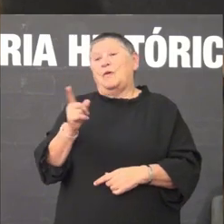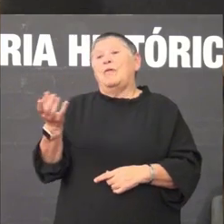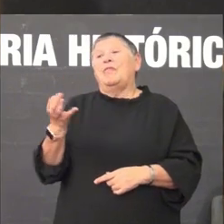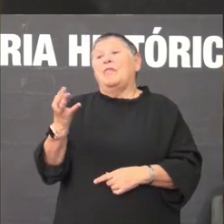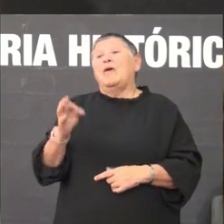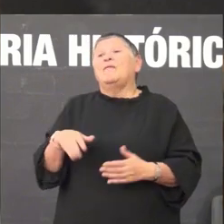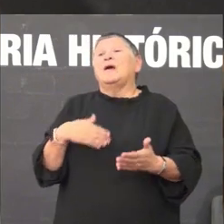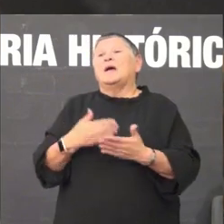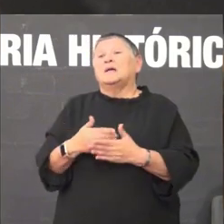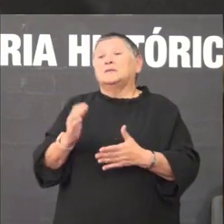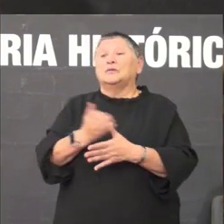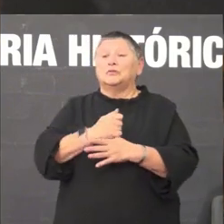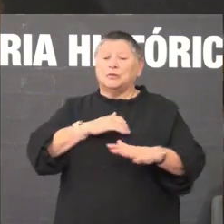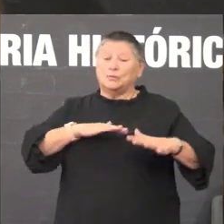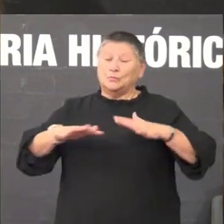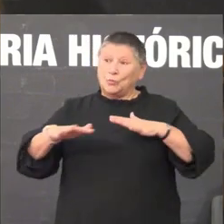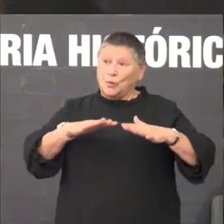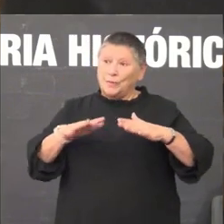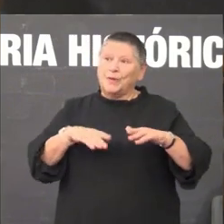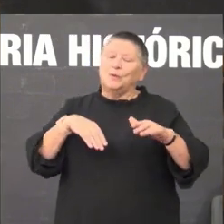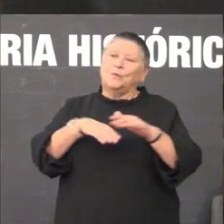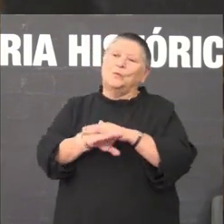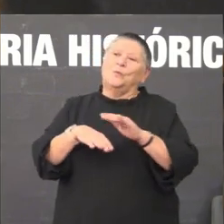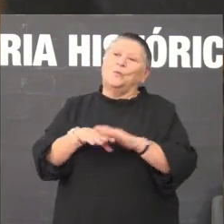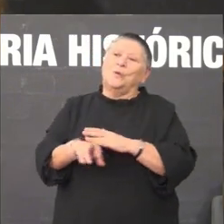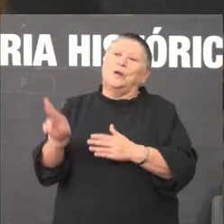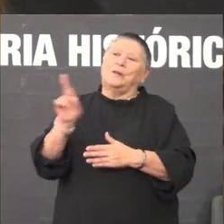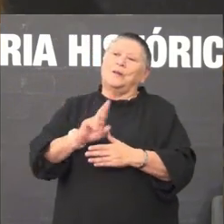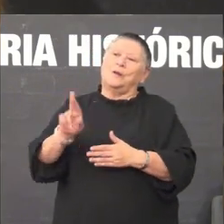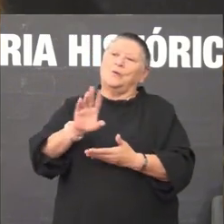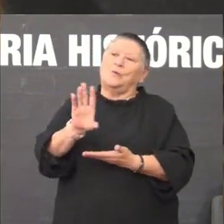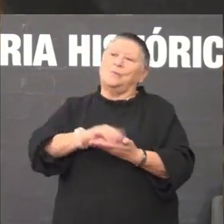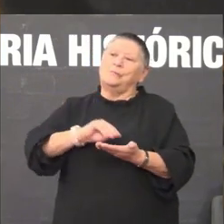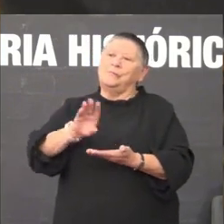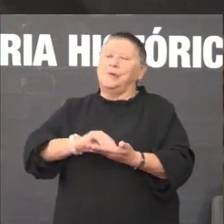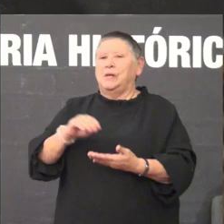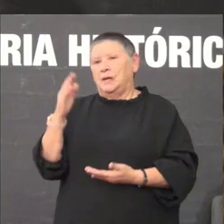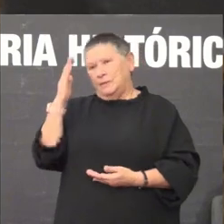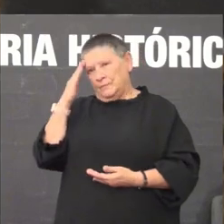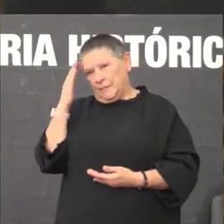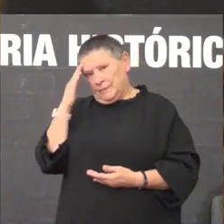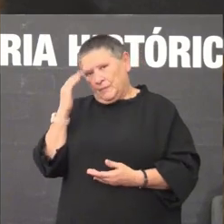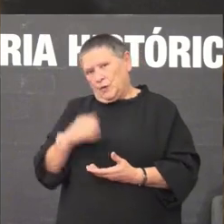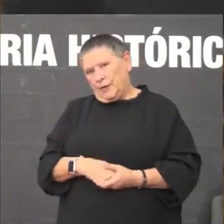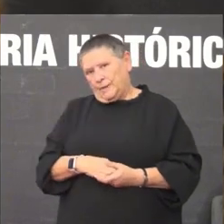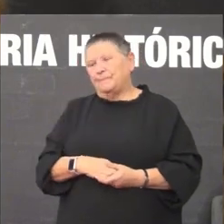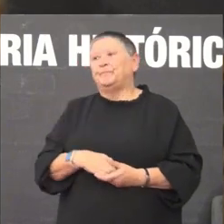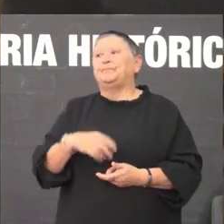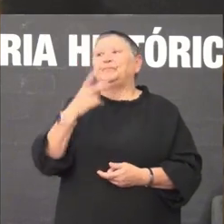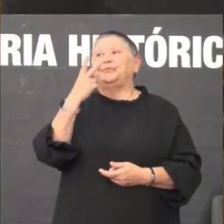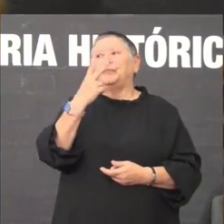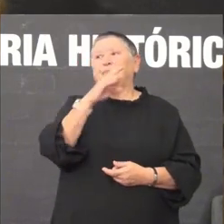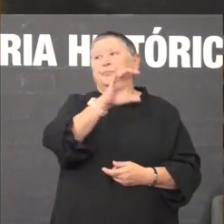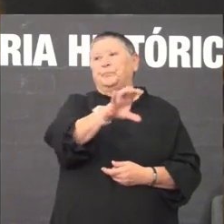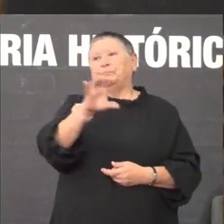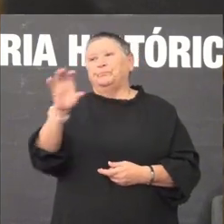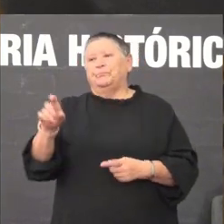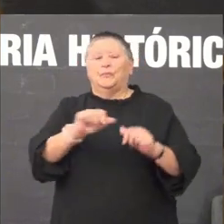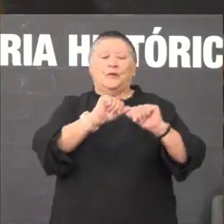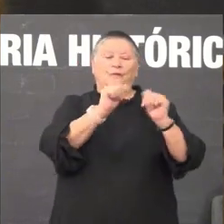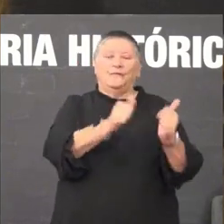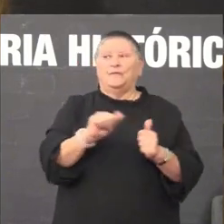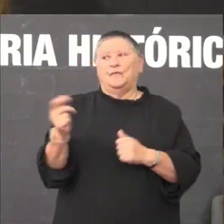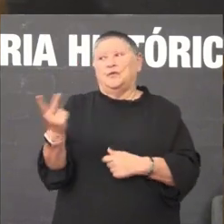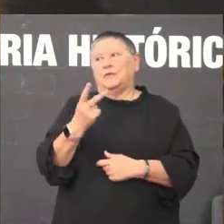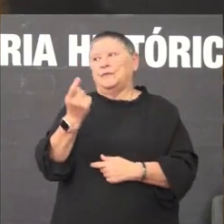de libertação desta memória. Eu acho que isso está a acontecer nos dois países, esta libertação, de alguma forma,